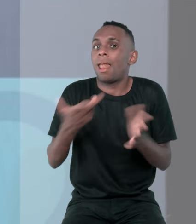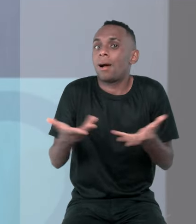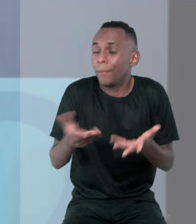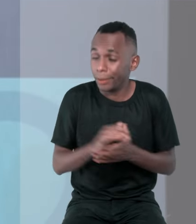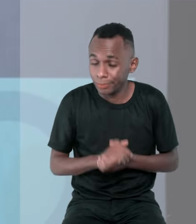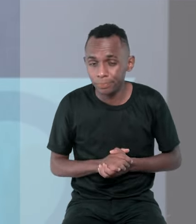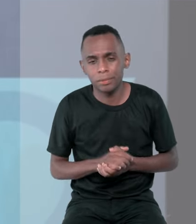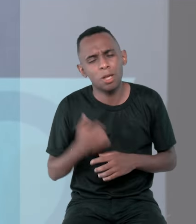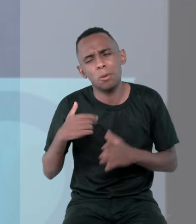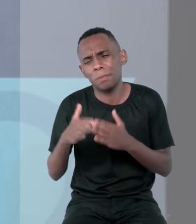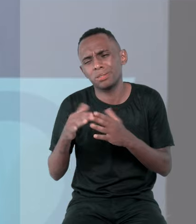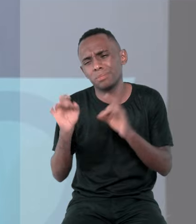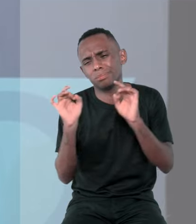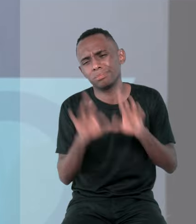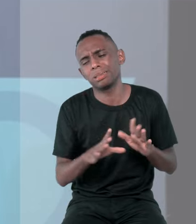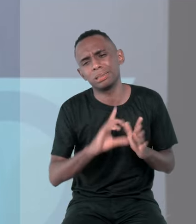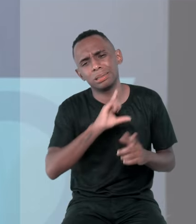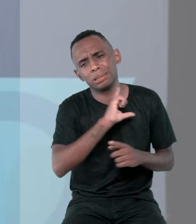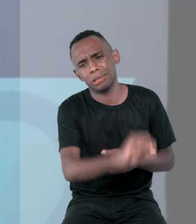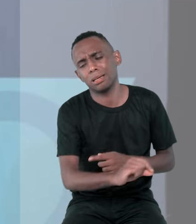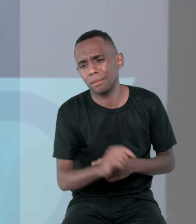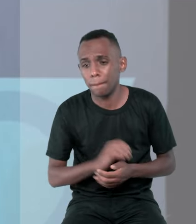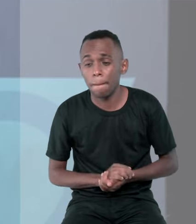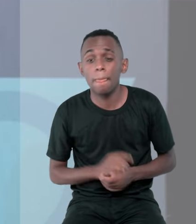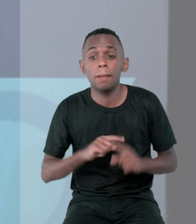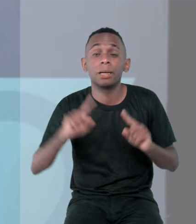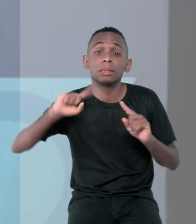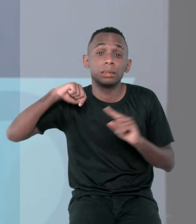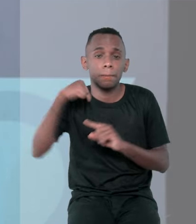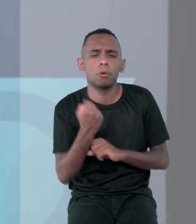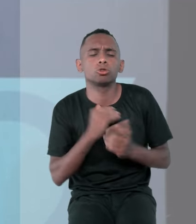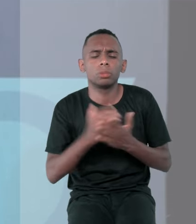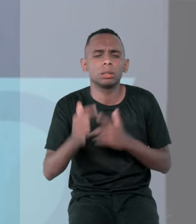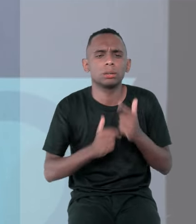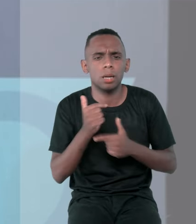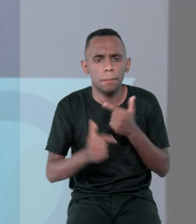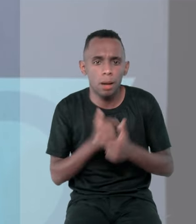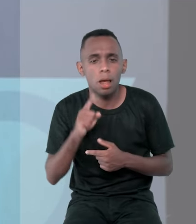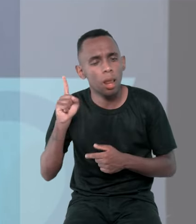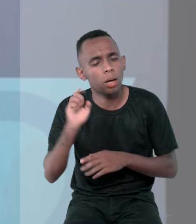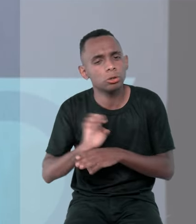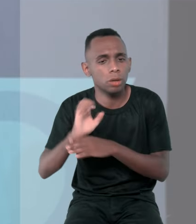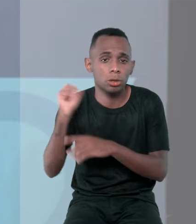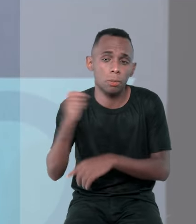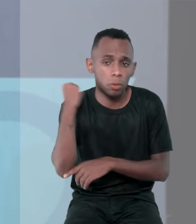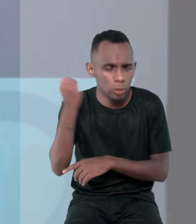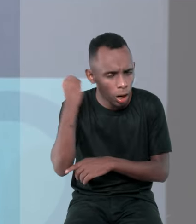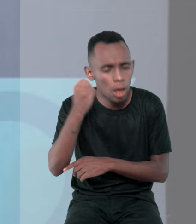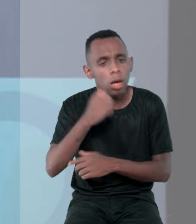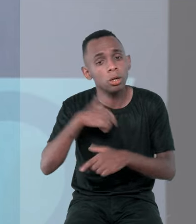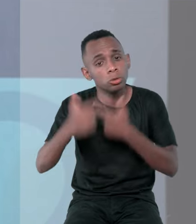E acabei pedindo exoneração então, desse município. Mas logo depois eu comecei a trabalhar em Porto Alegre. E aí foi onde eu